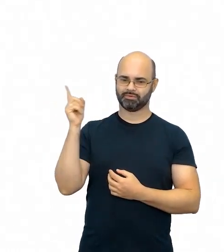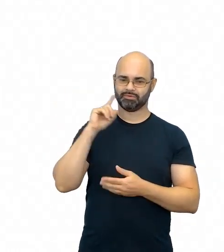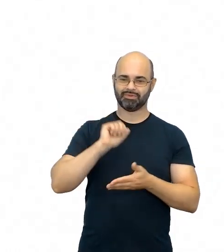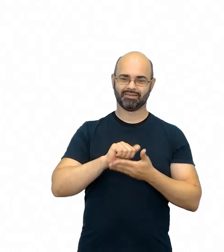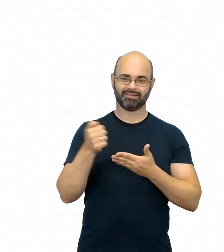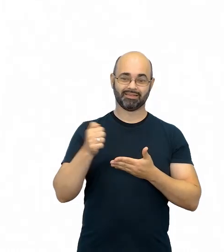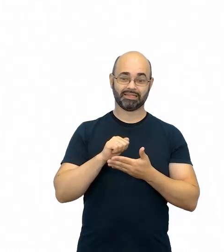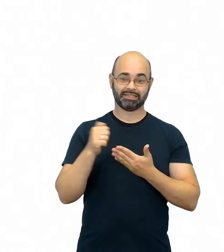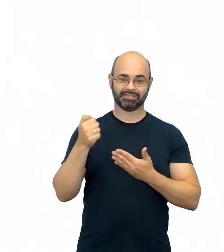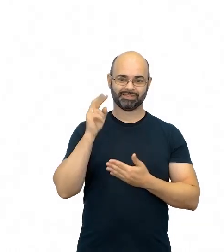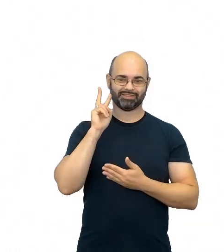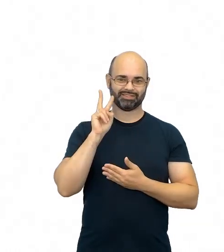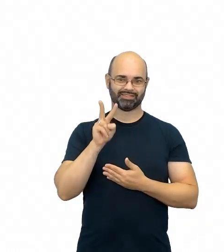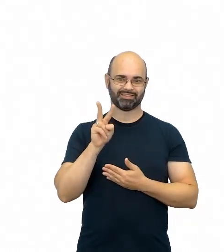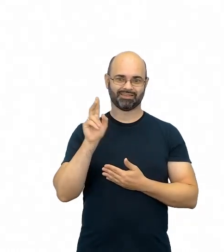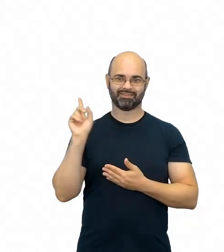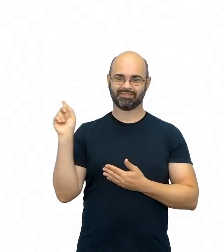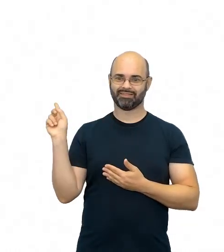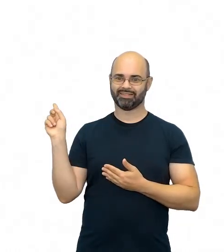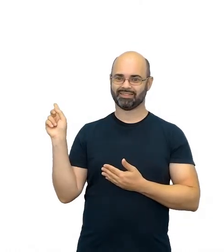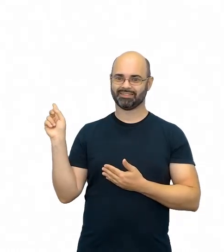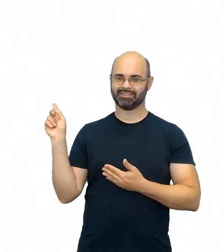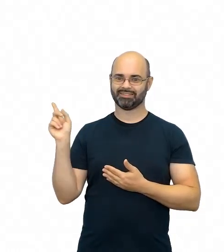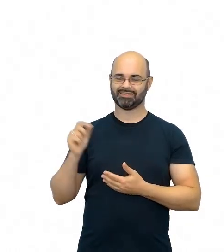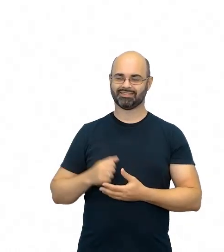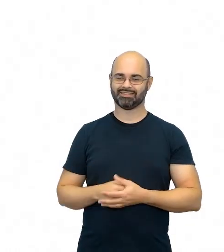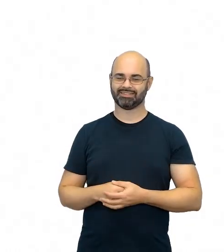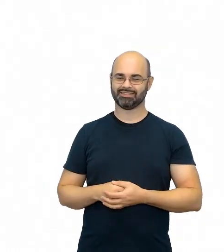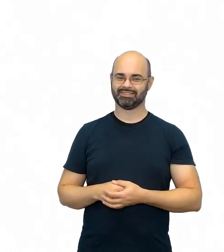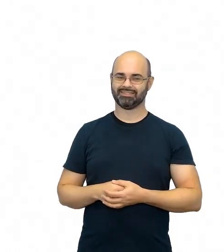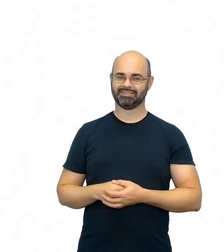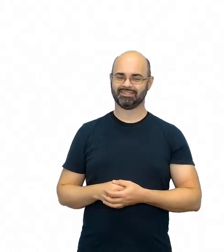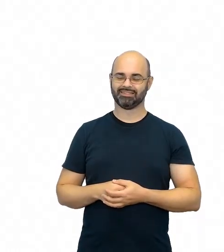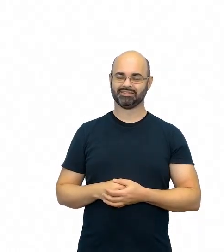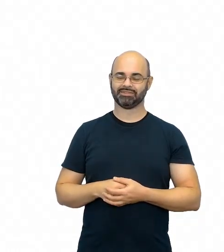agenda? No primeiro momento, nós